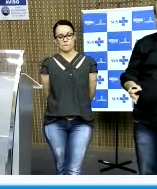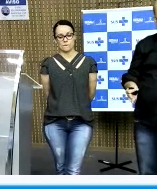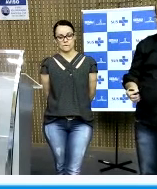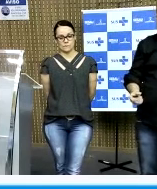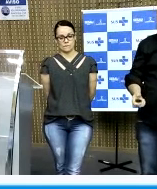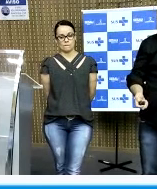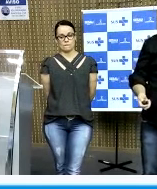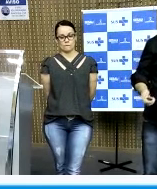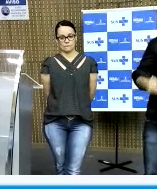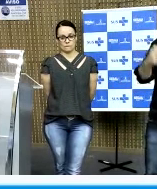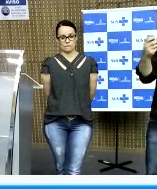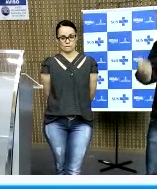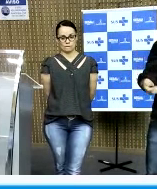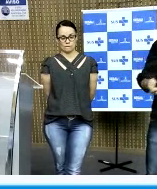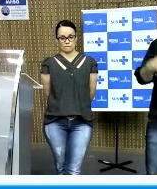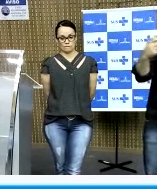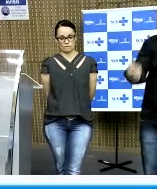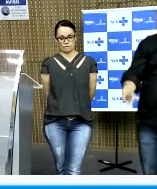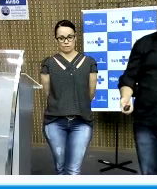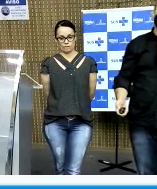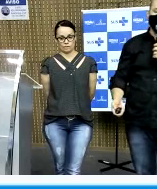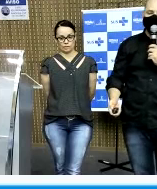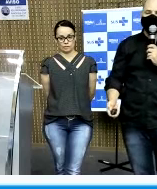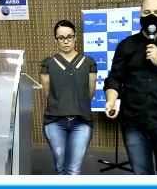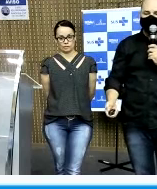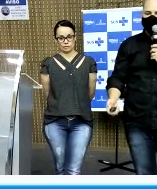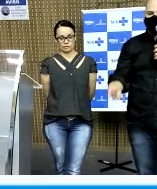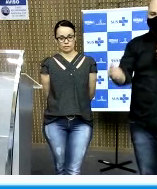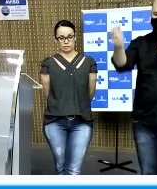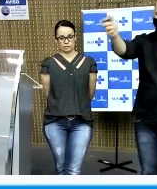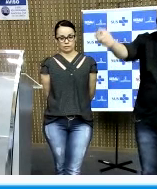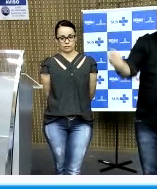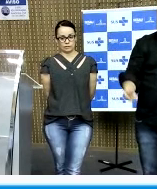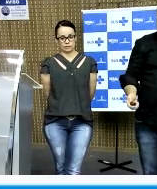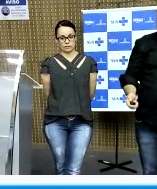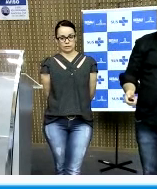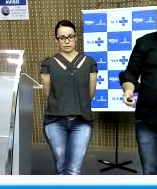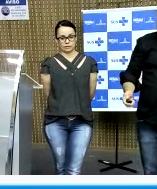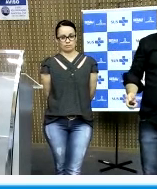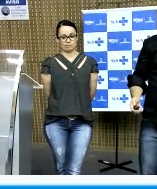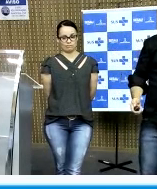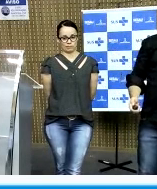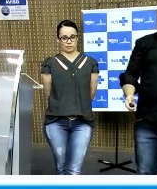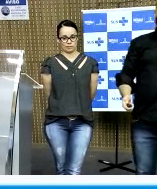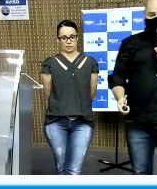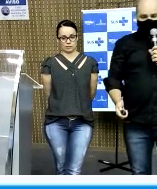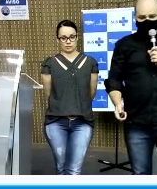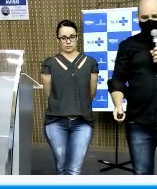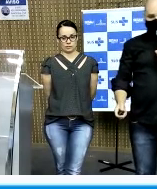que o paciente ele é referenciado para começar o seu tratamento e a cessação do tabagismo. Os indicadores de